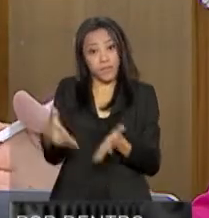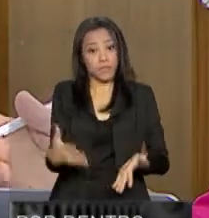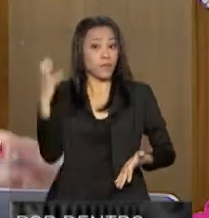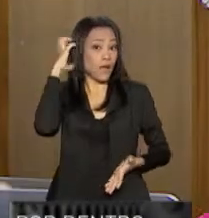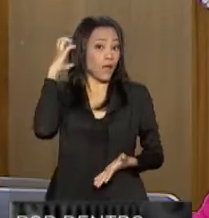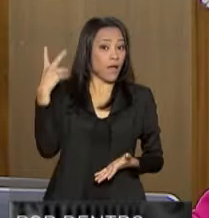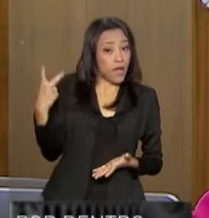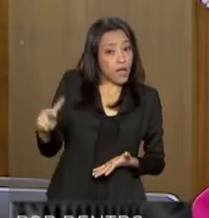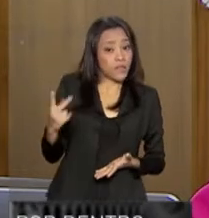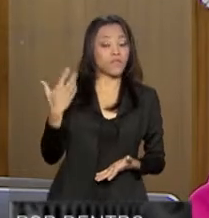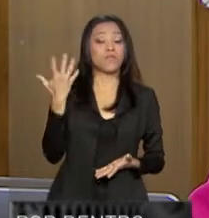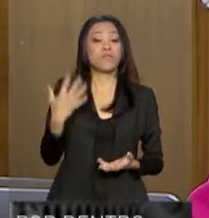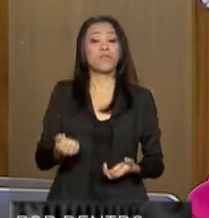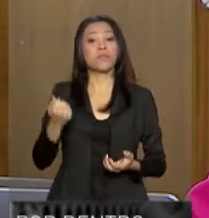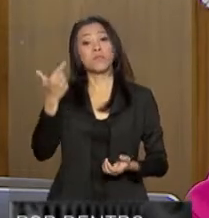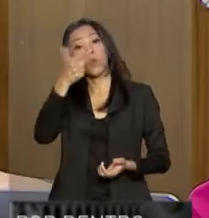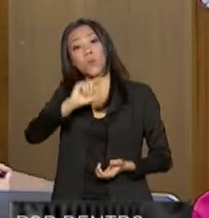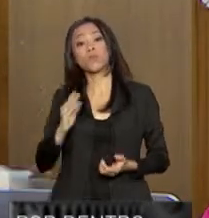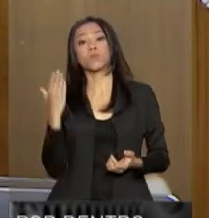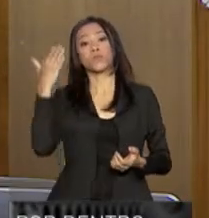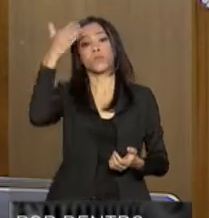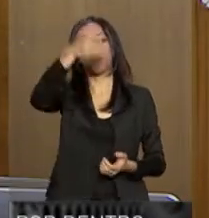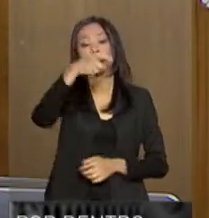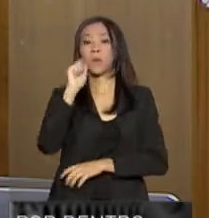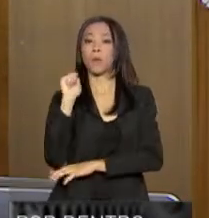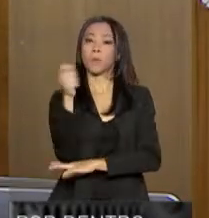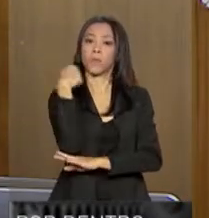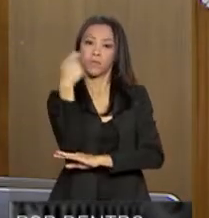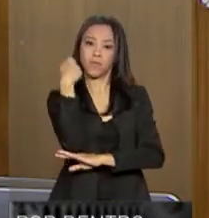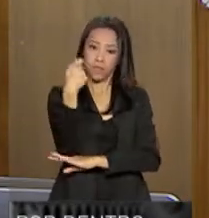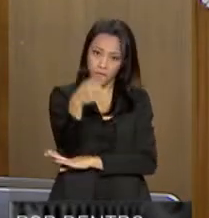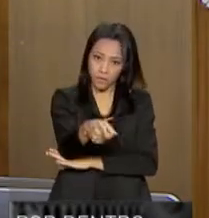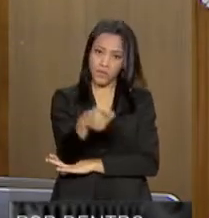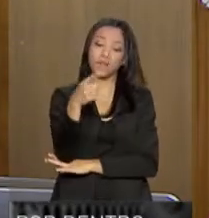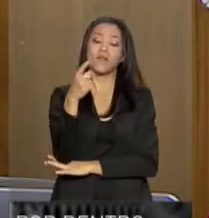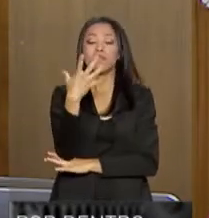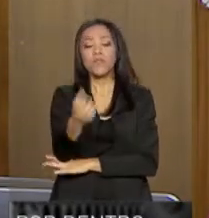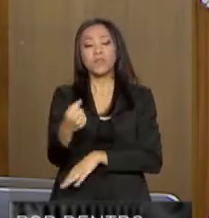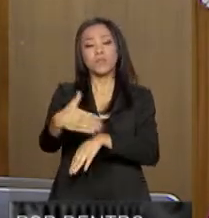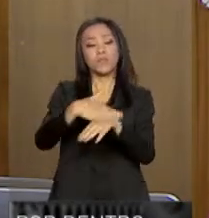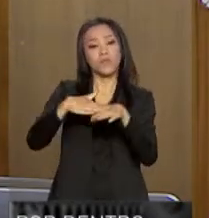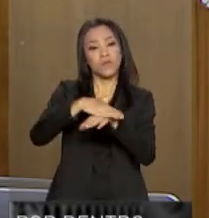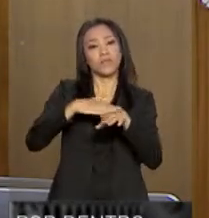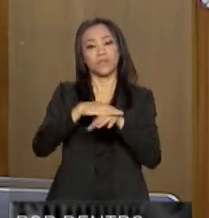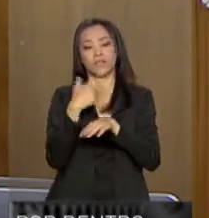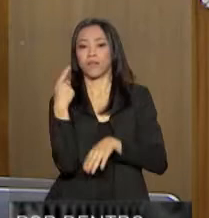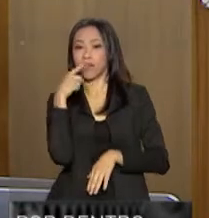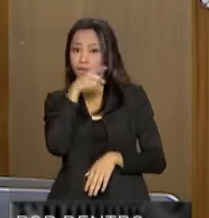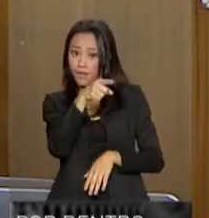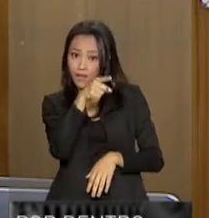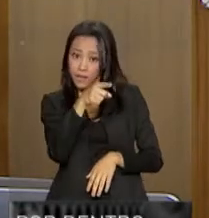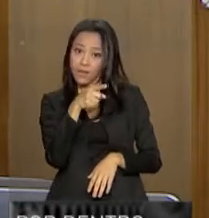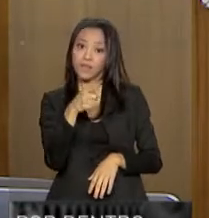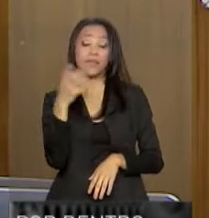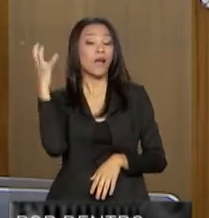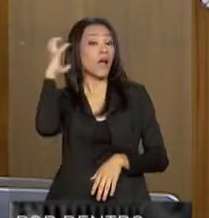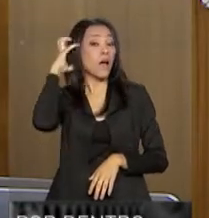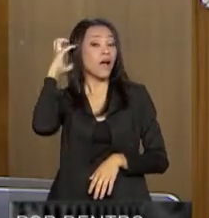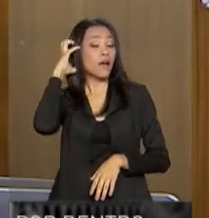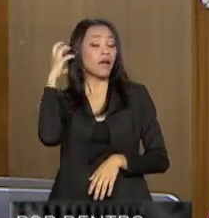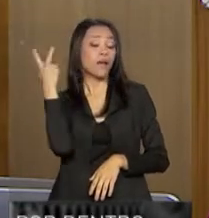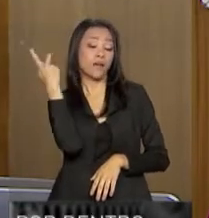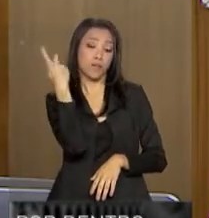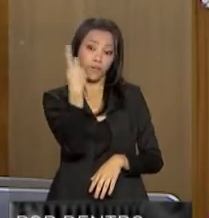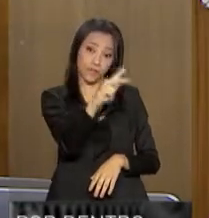ea gente segue agora até porto alegre no rio grande do sul a gente vai conversar com o time urgente é igor janke da rádio band news fm